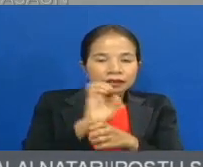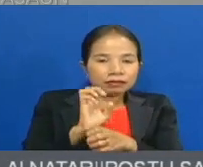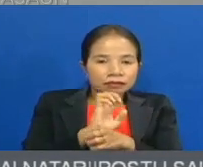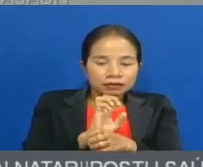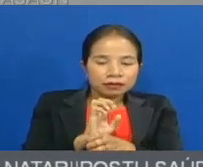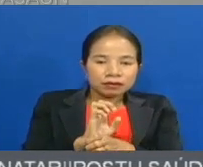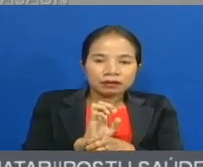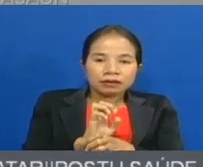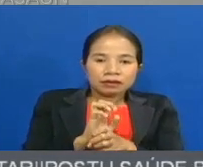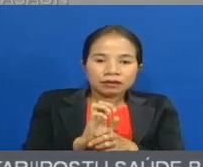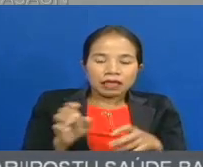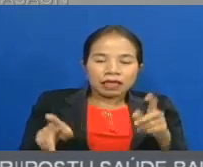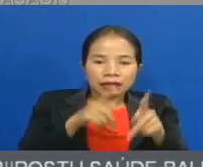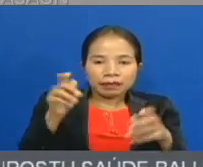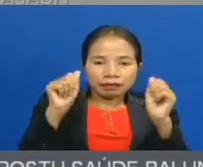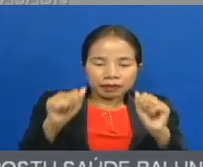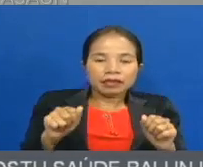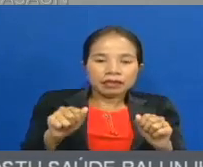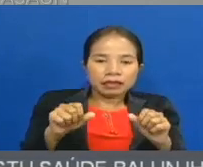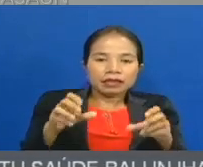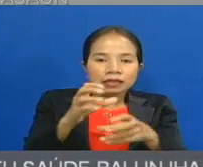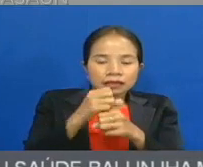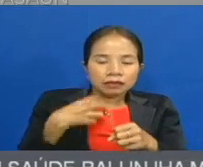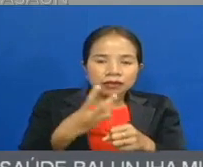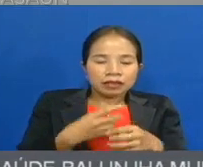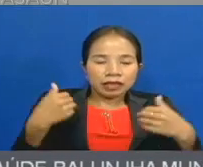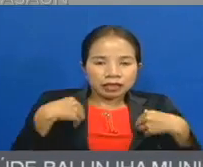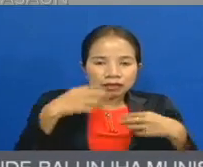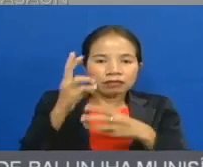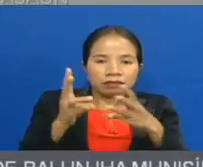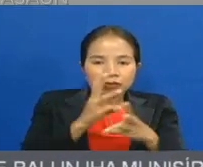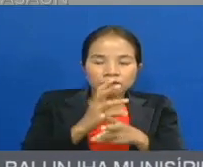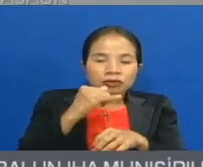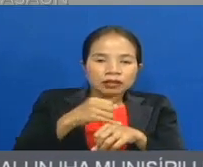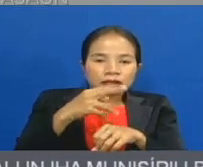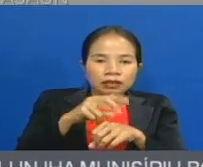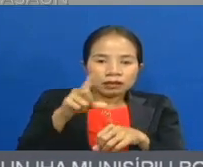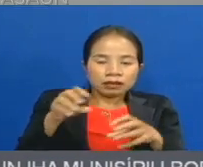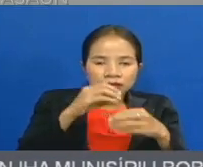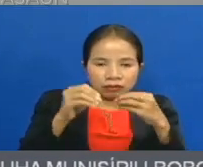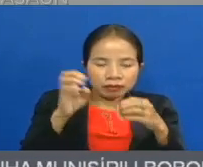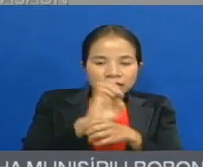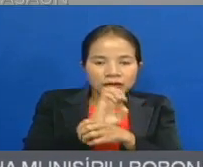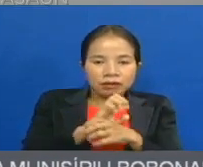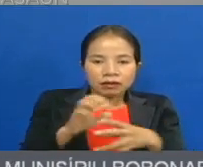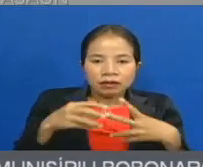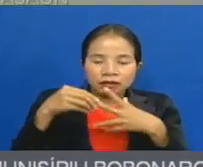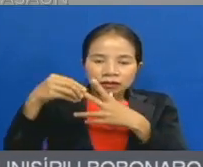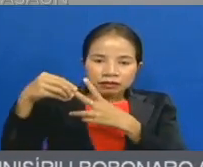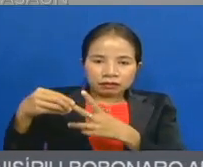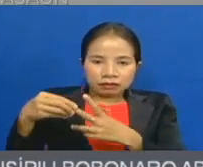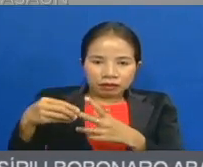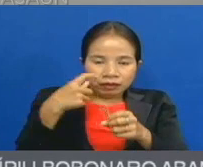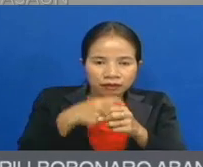economicamente, é uma bela sim muita, e o mundo internacional, e a parte econômica, liu,